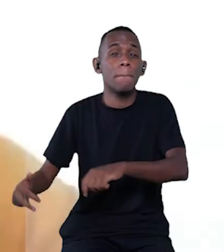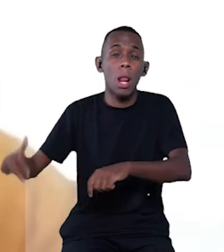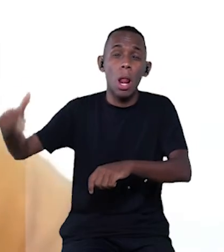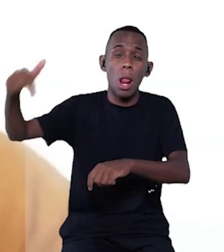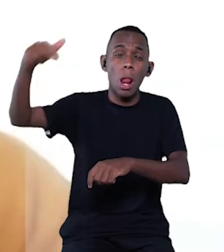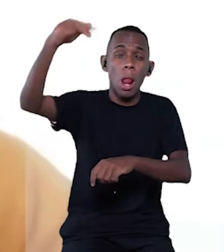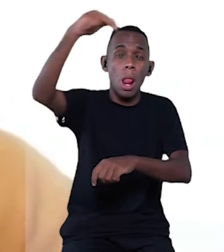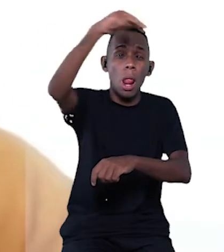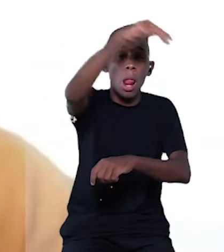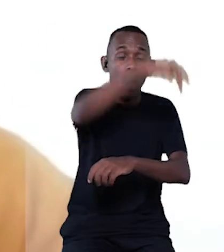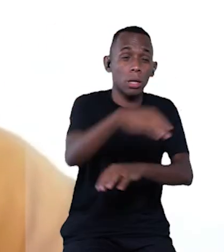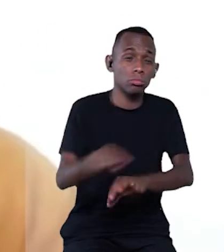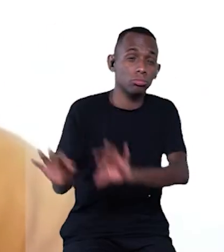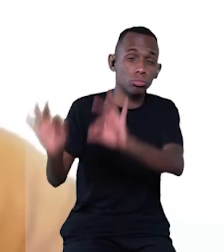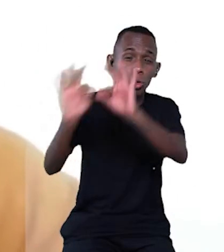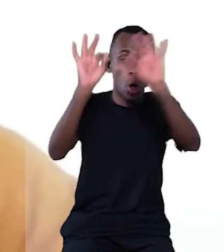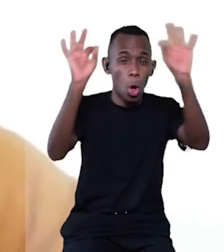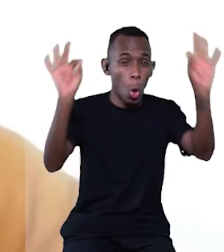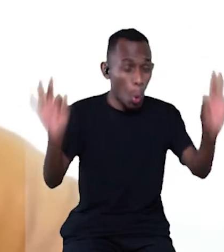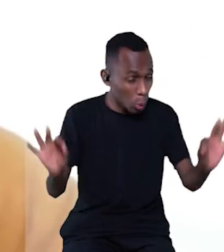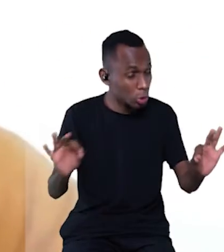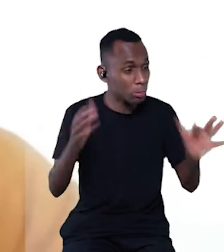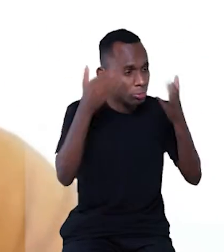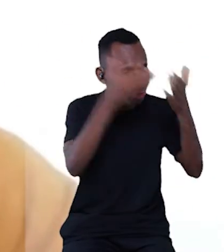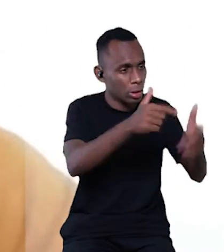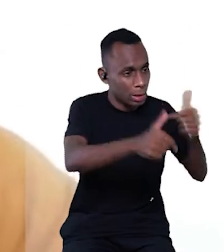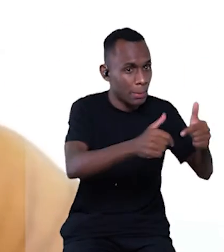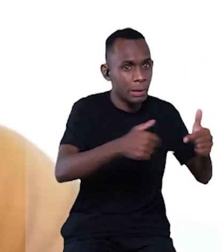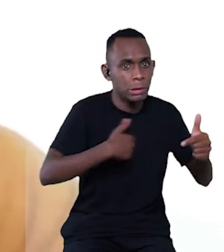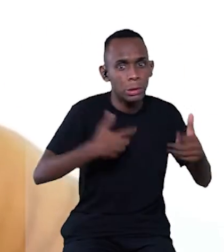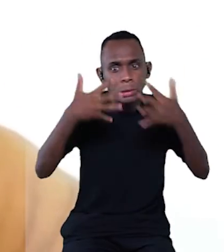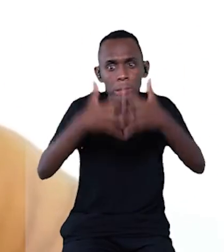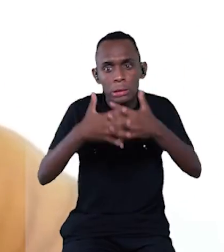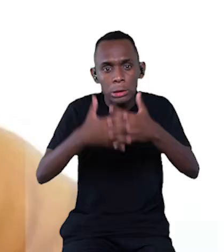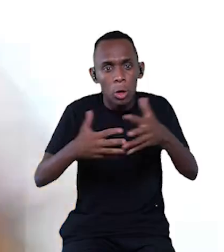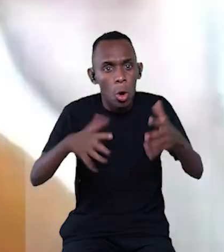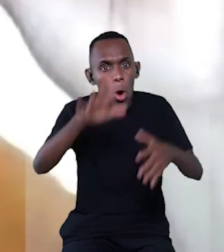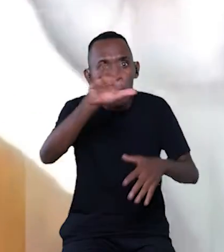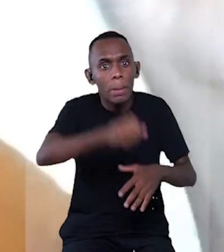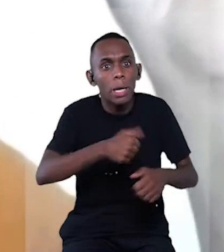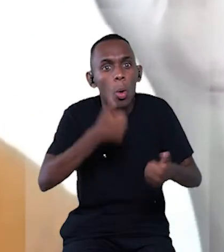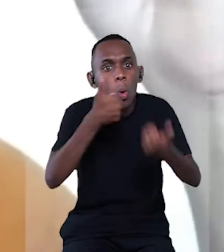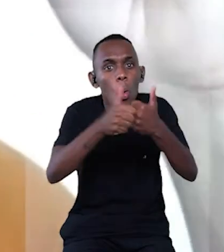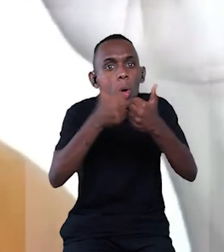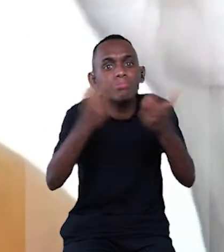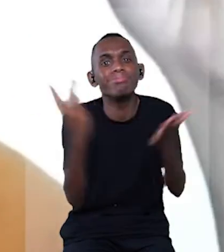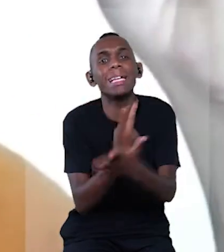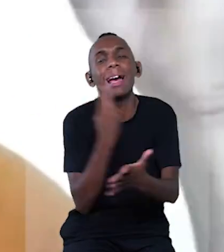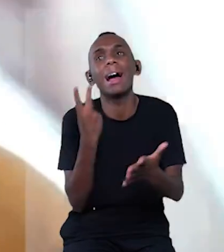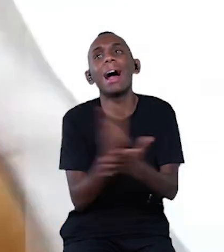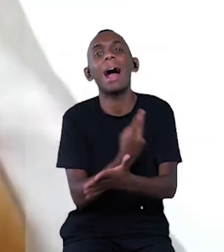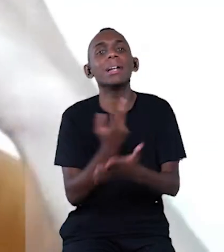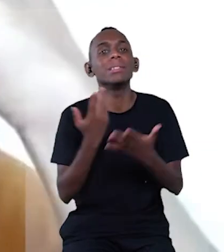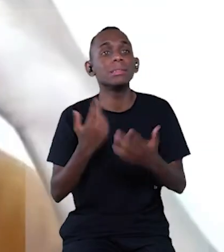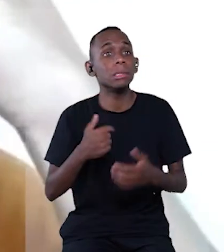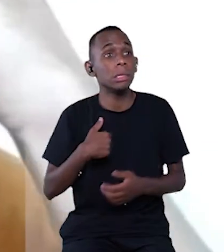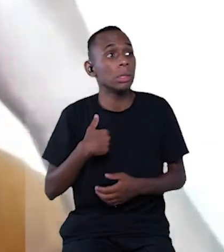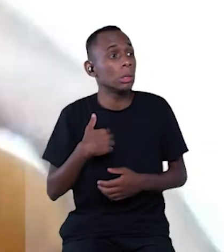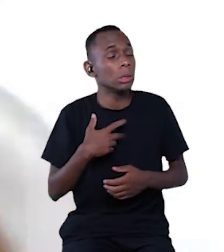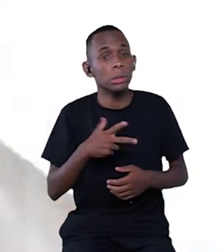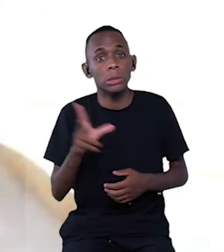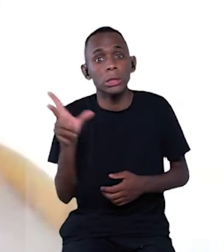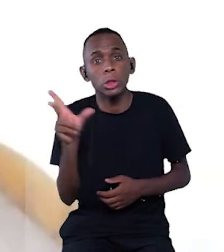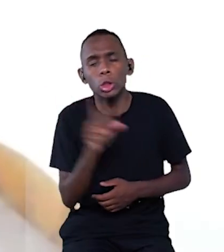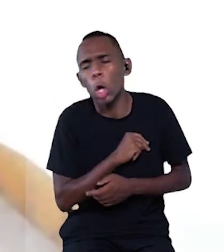inteira, e eu me confundi, eu peguei um ônibus errado. E aí, quando eu me dei conta, eu fui e falei